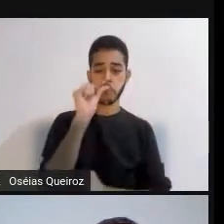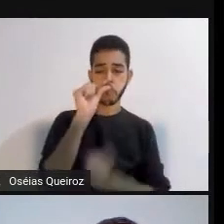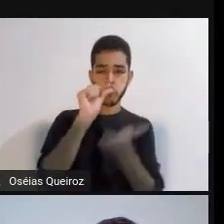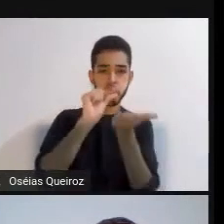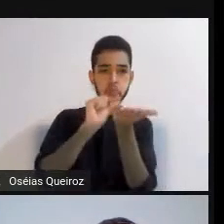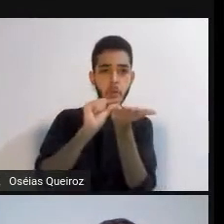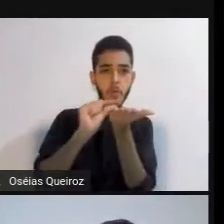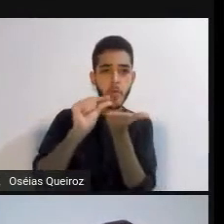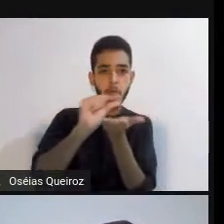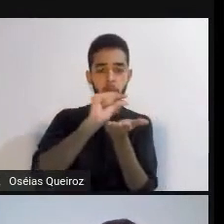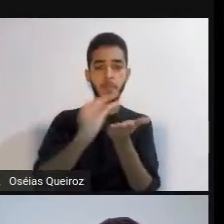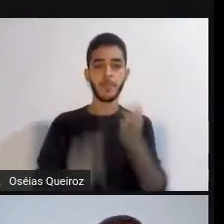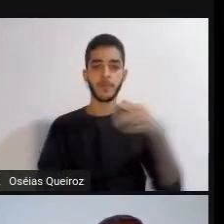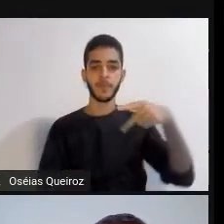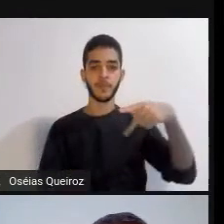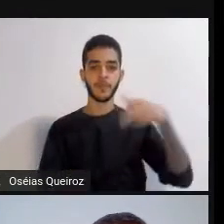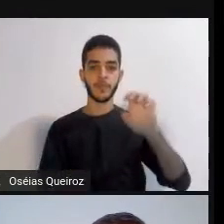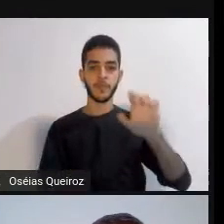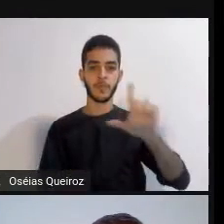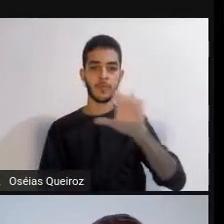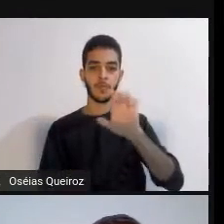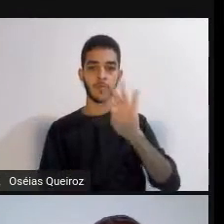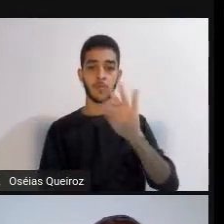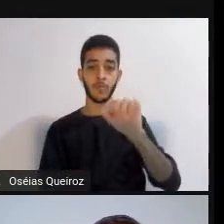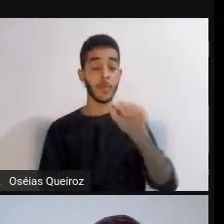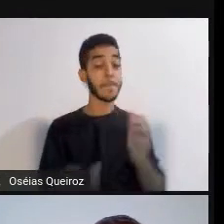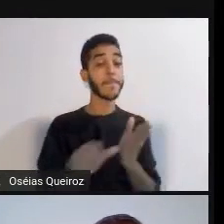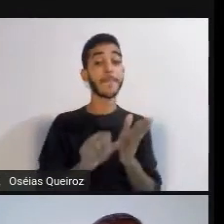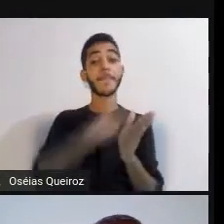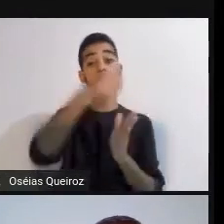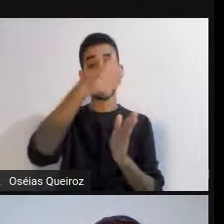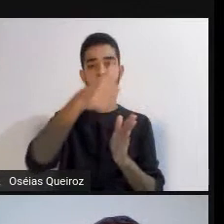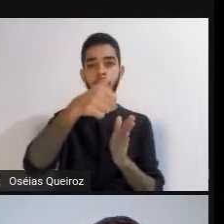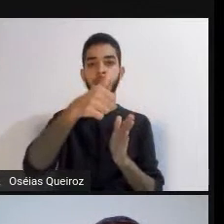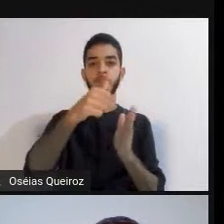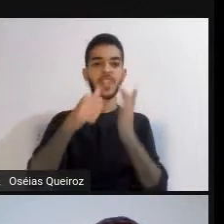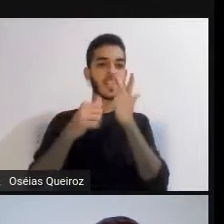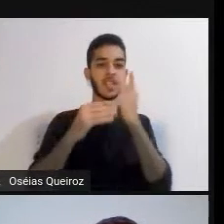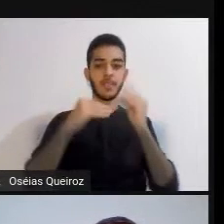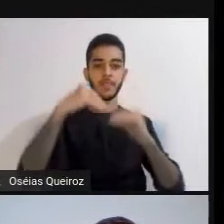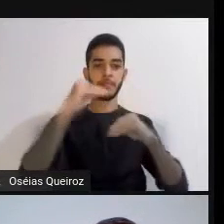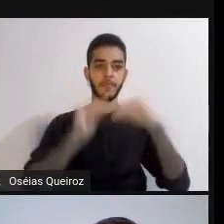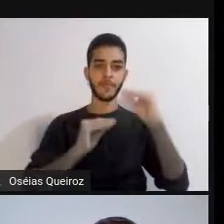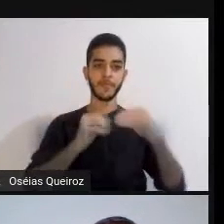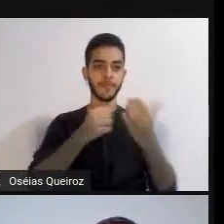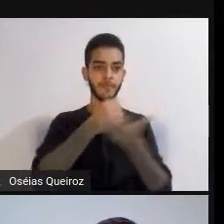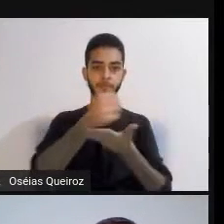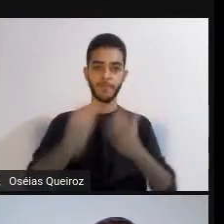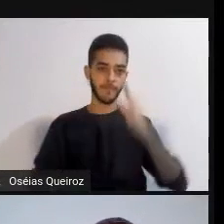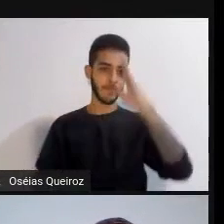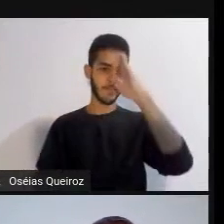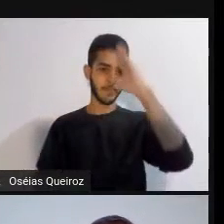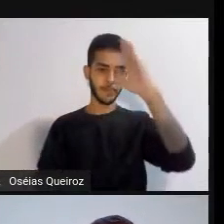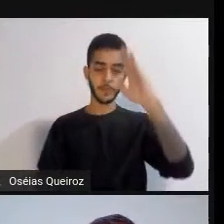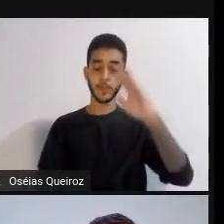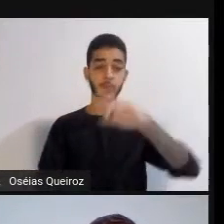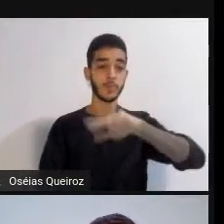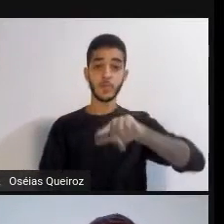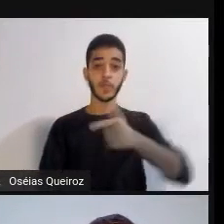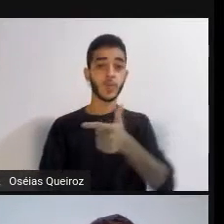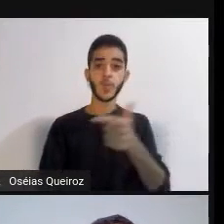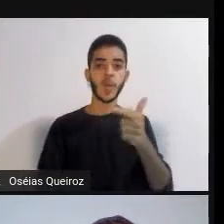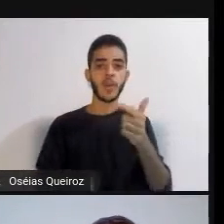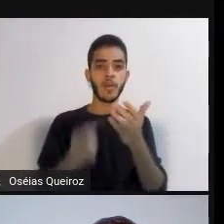os pellets, eles são aquele primeiro microplástico. Ele é a matéria-prima e ele não sofreu nenhuma